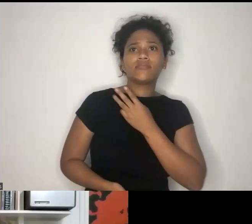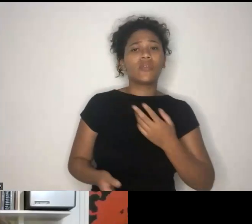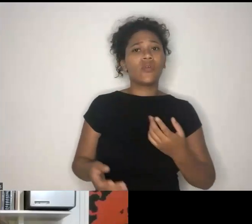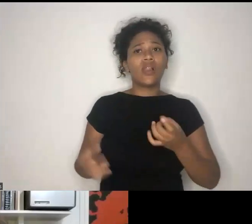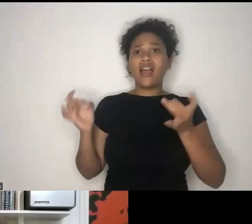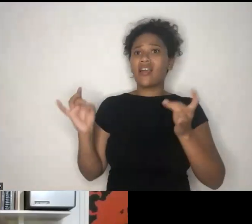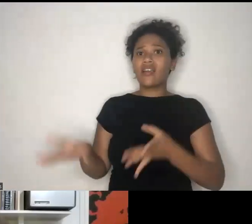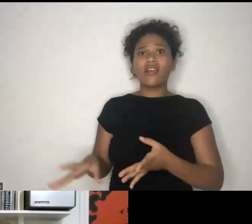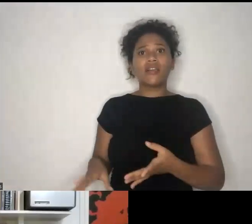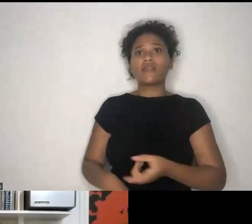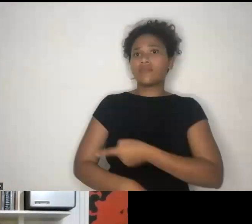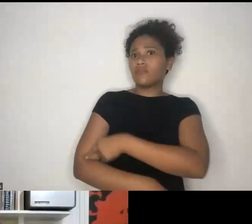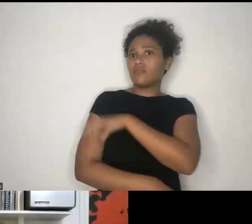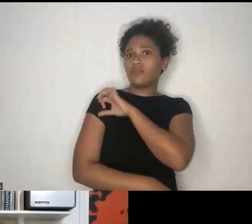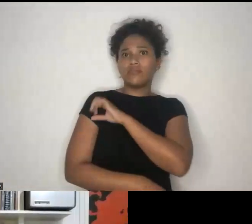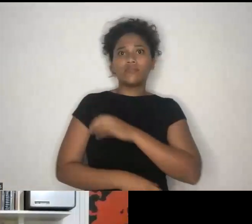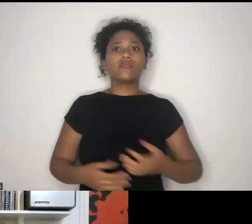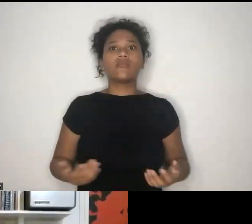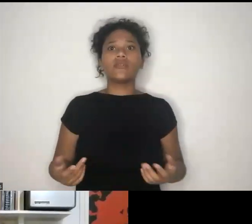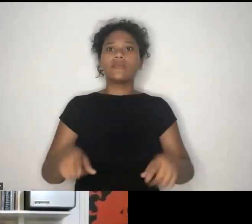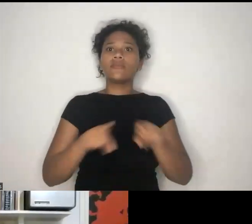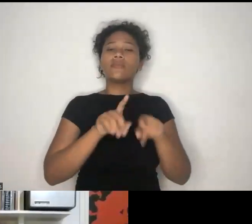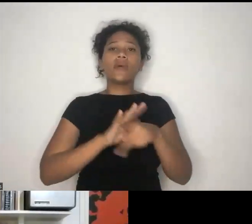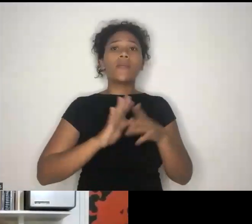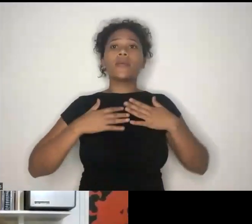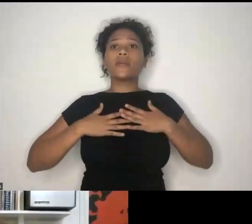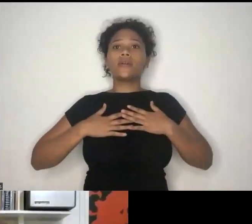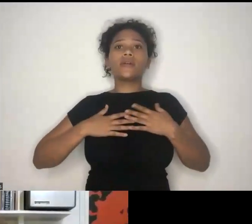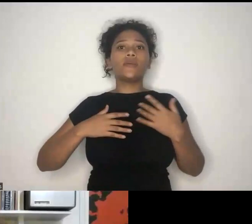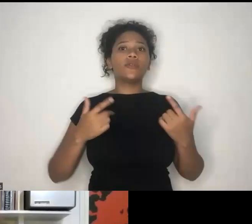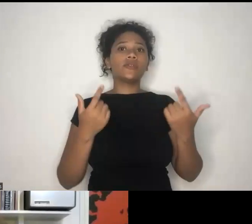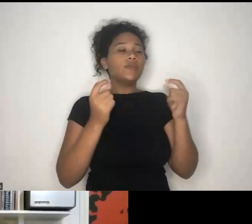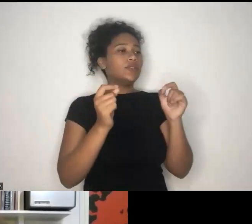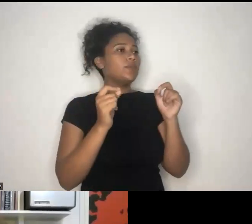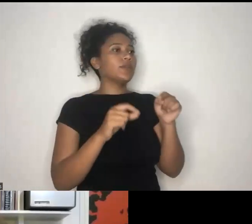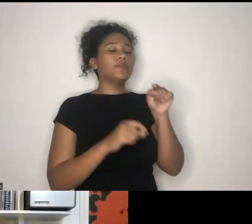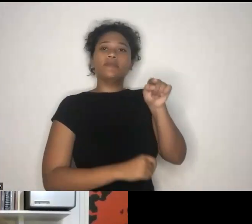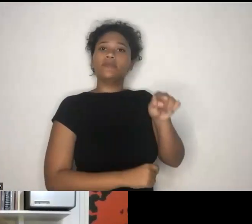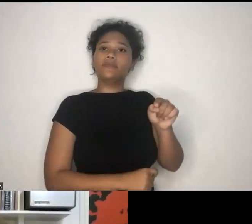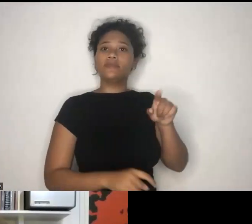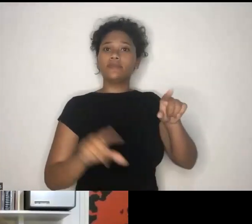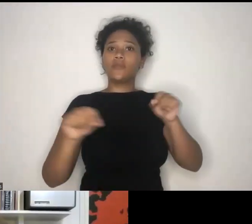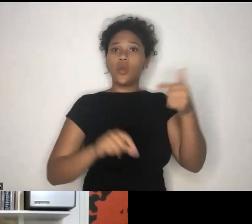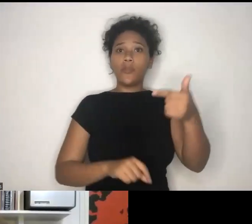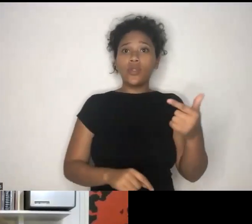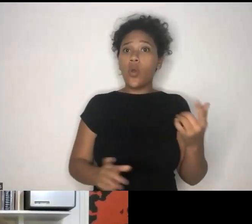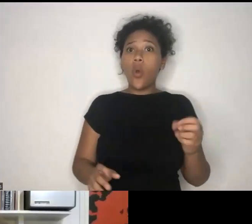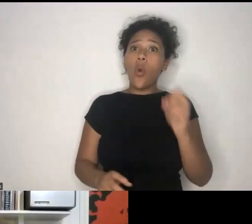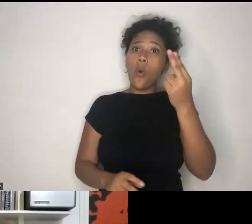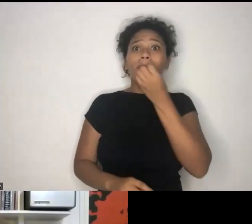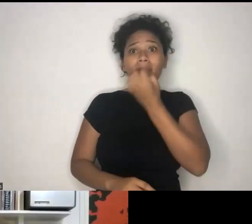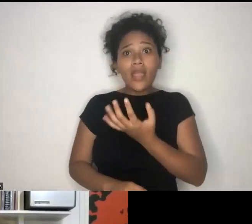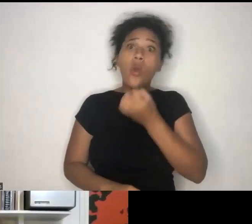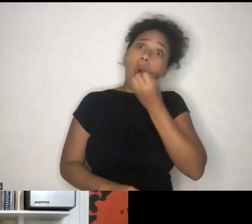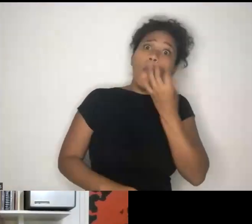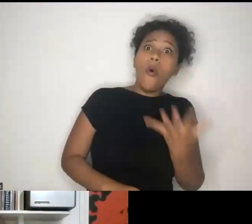de data eu não fiz faculdade para mim não teve segunda opção é tipo eu fazia bem feito eu fazia bem feito então